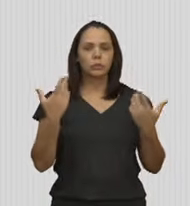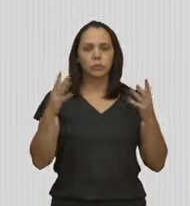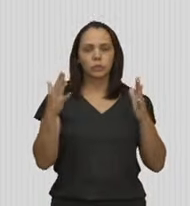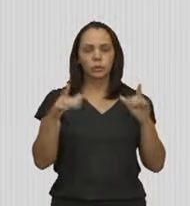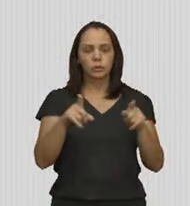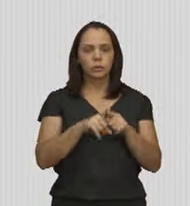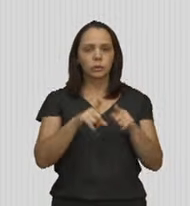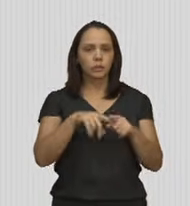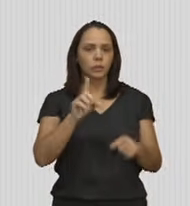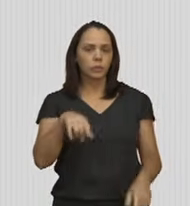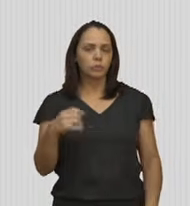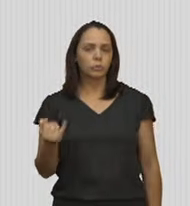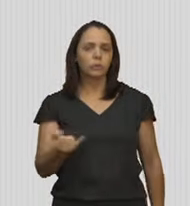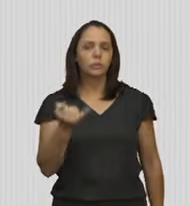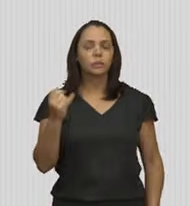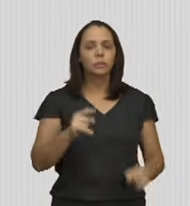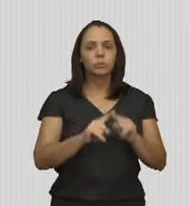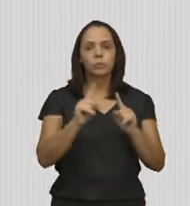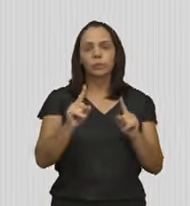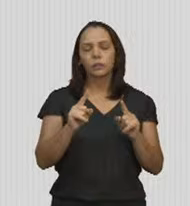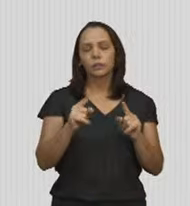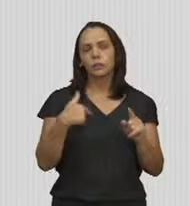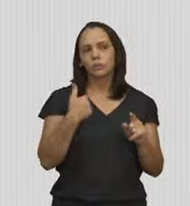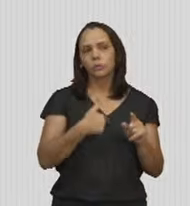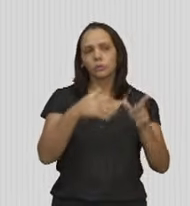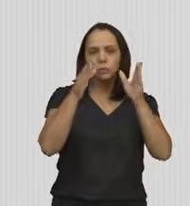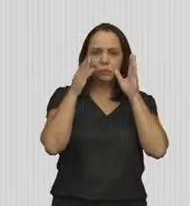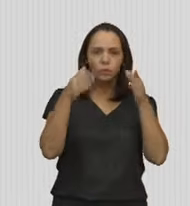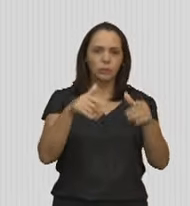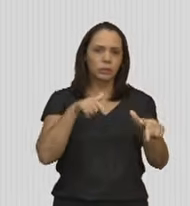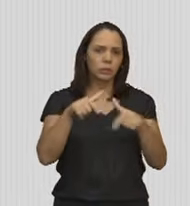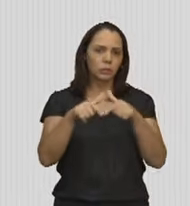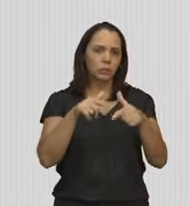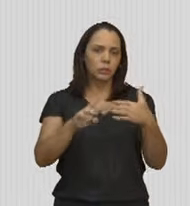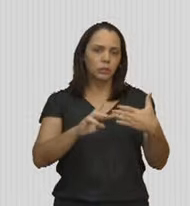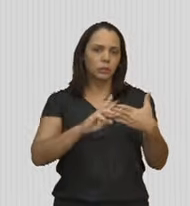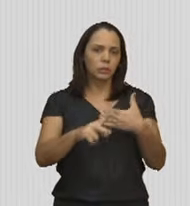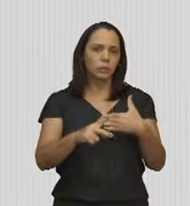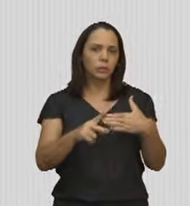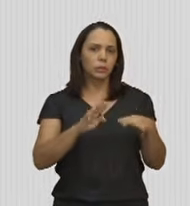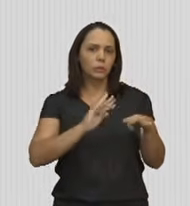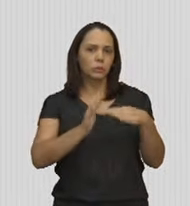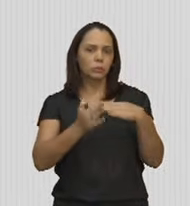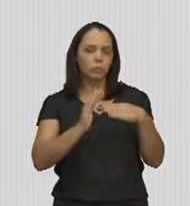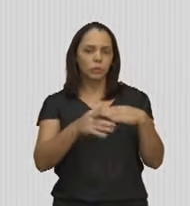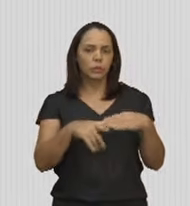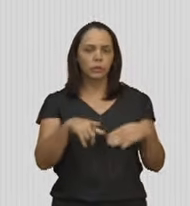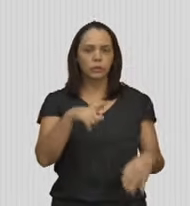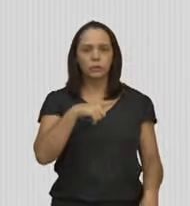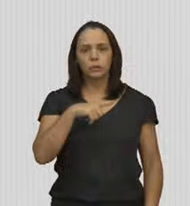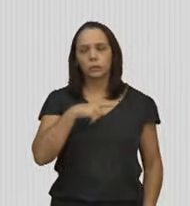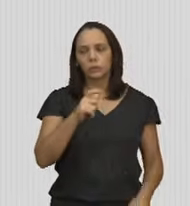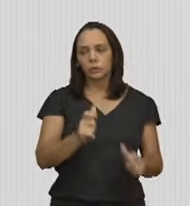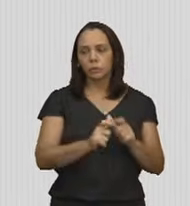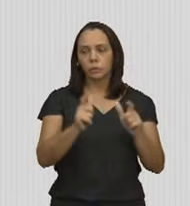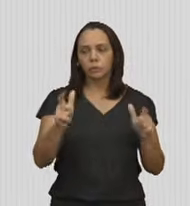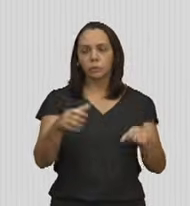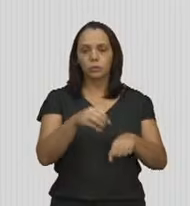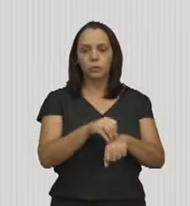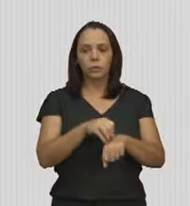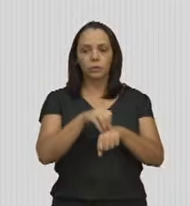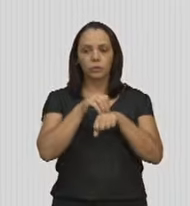importantes, a gente tenta se focar em trabalhos que vão produzir resultado no seu bairro, na sua rua. E aí a grande parte é